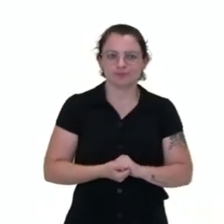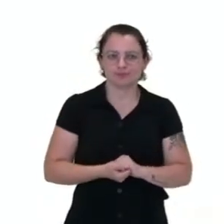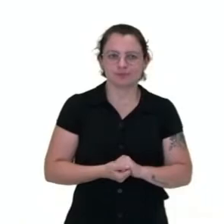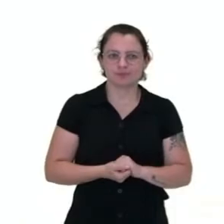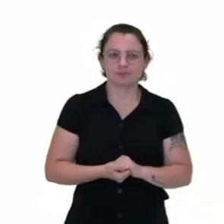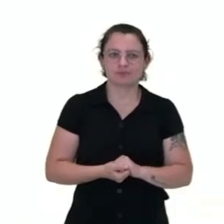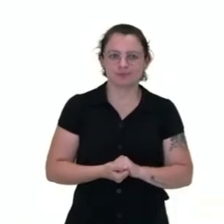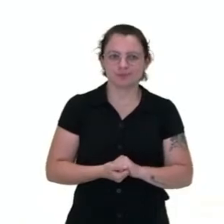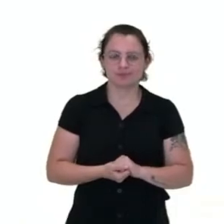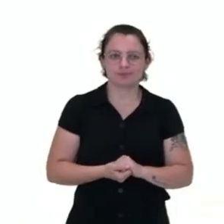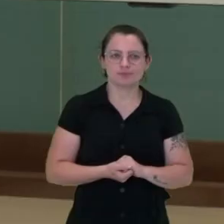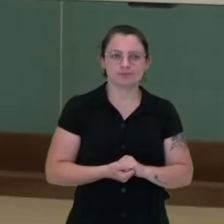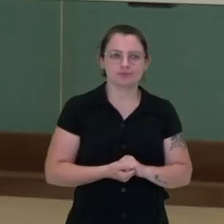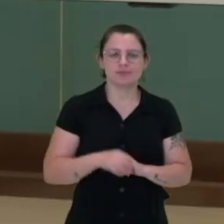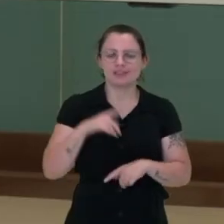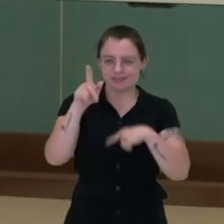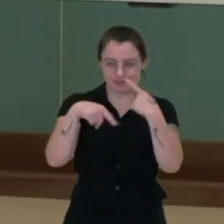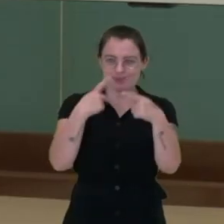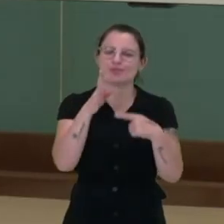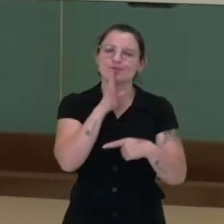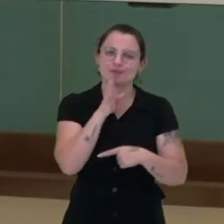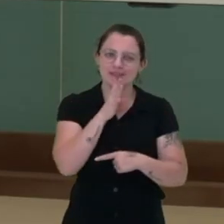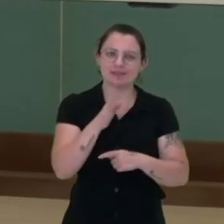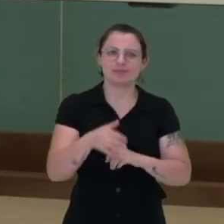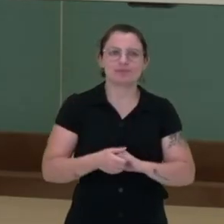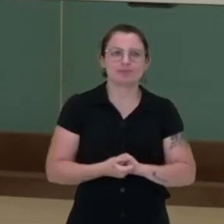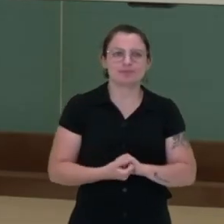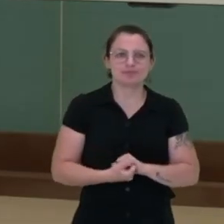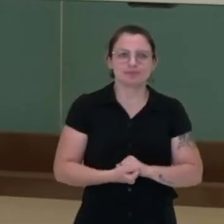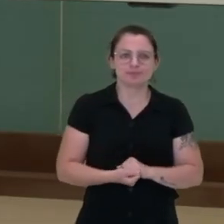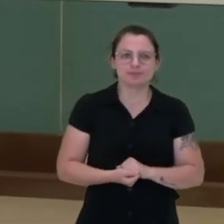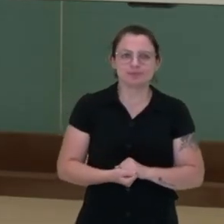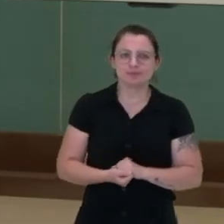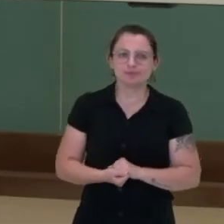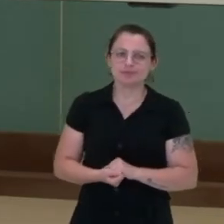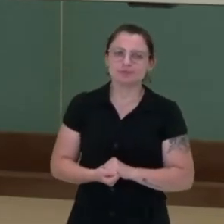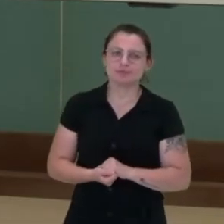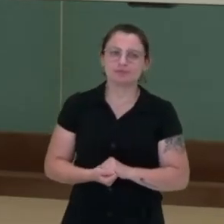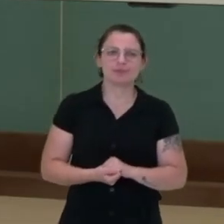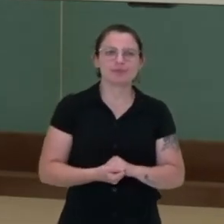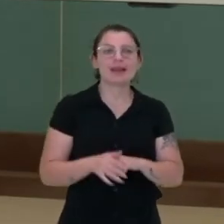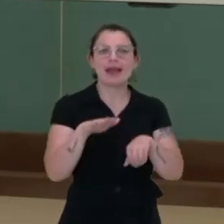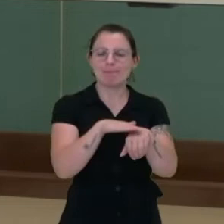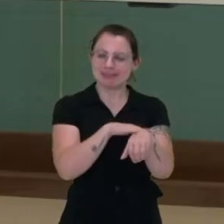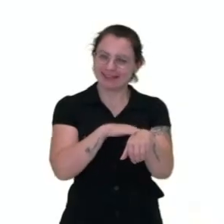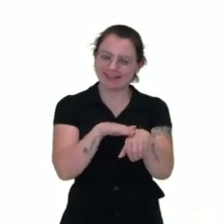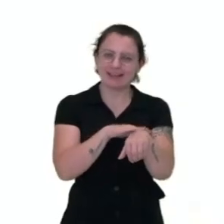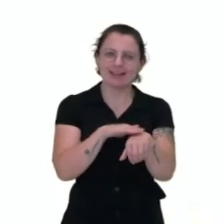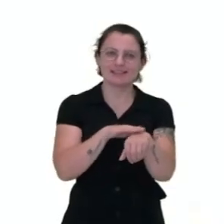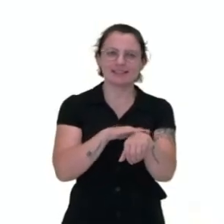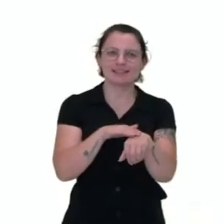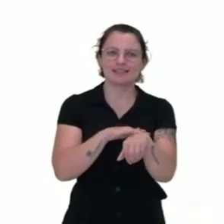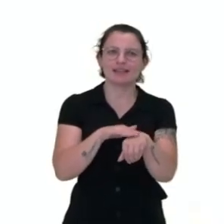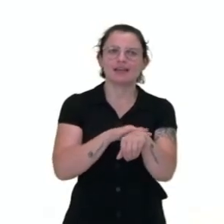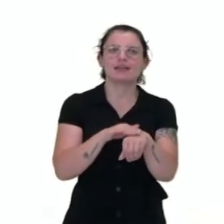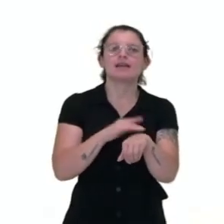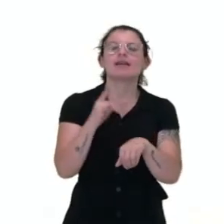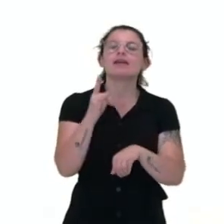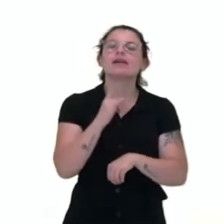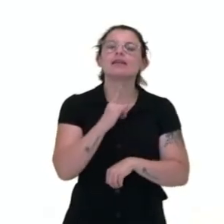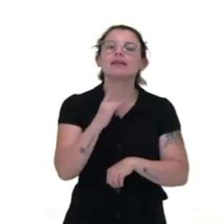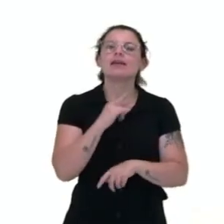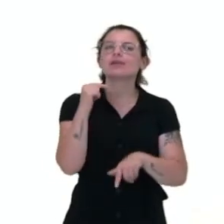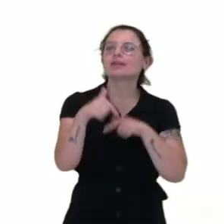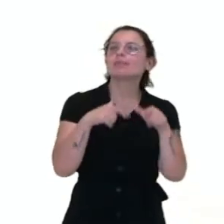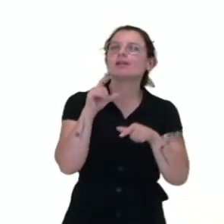quatro tipos que a gente vai conhecer em breve. Então, os tecidos epiteliais cumprem as funções